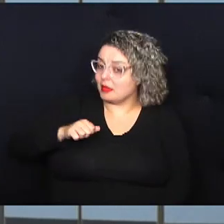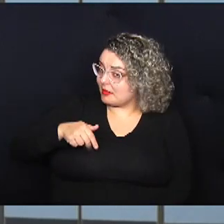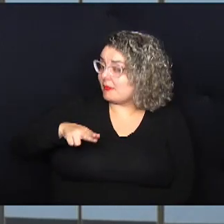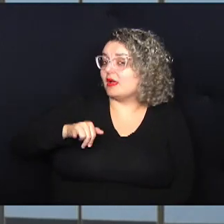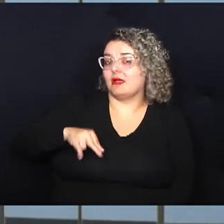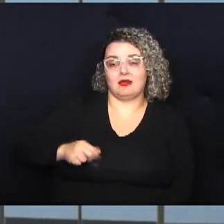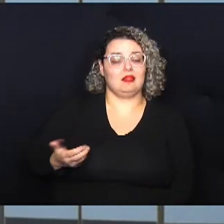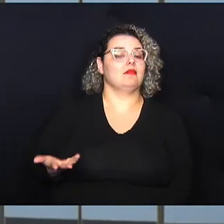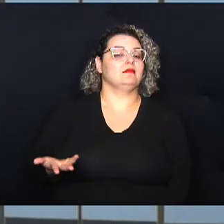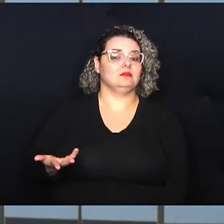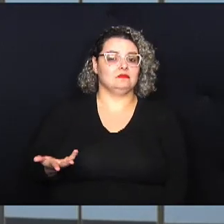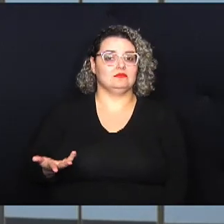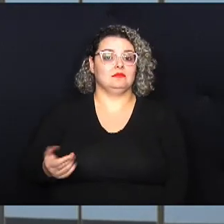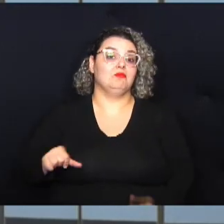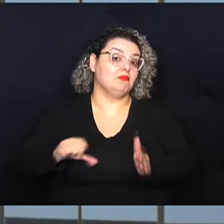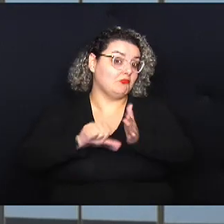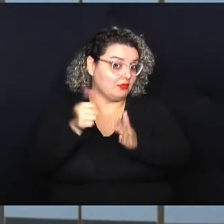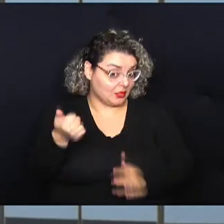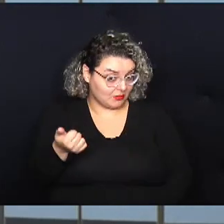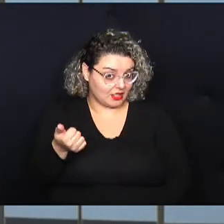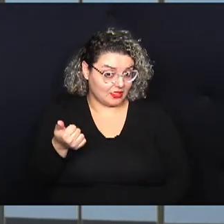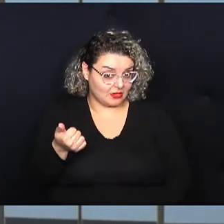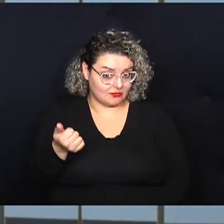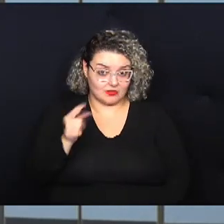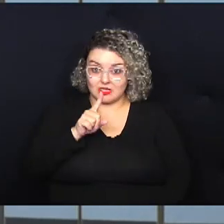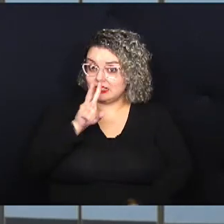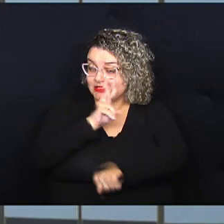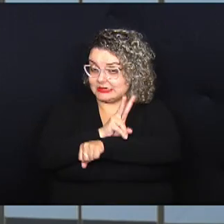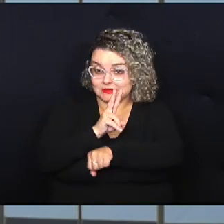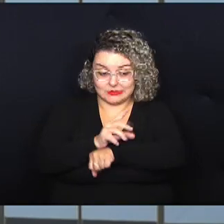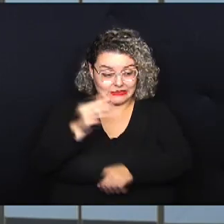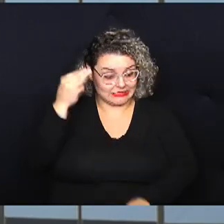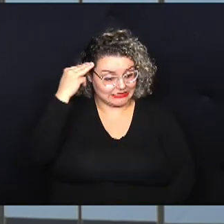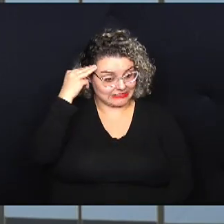gente, primeiramente, a gente não cuidar da mente